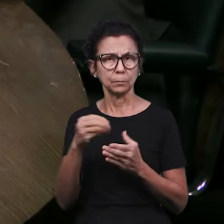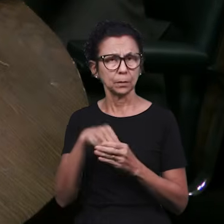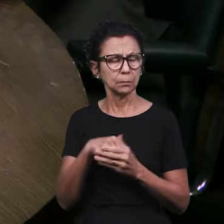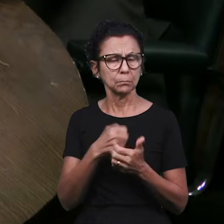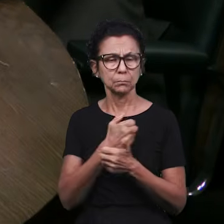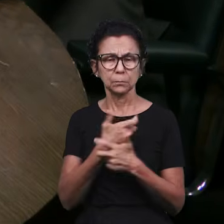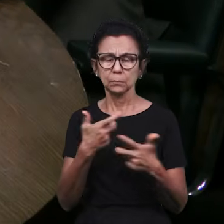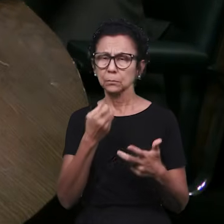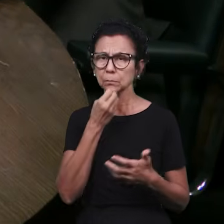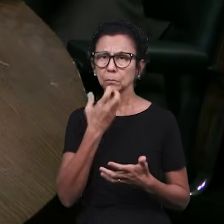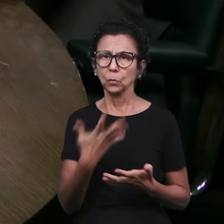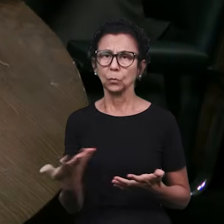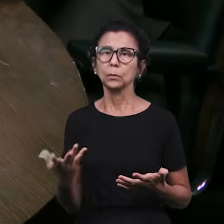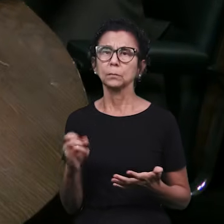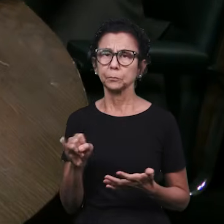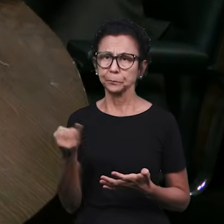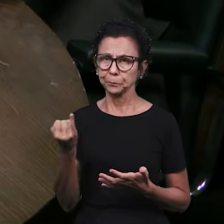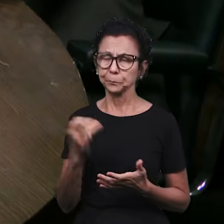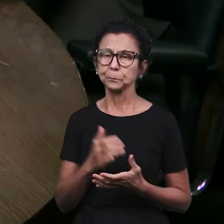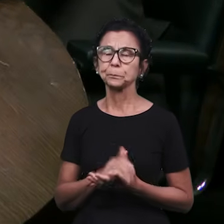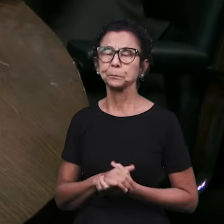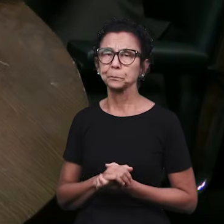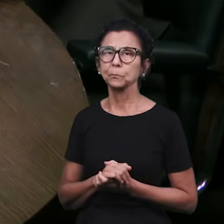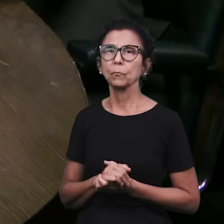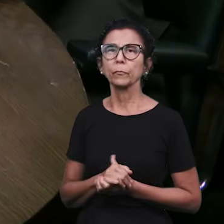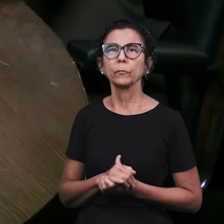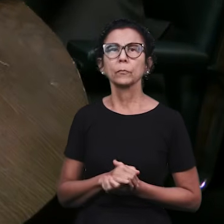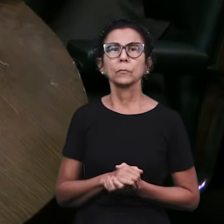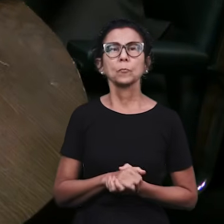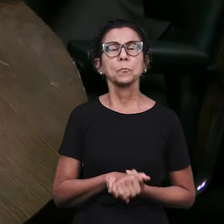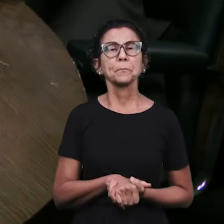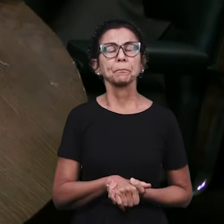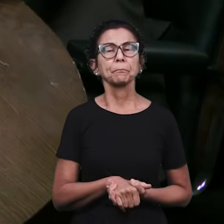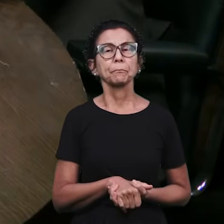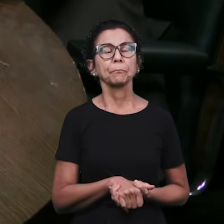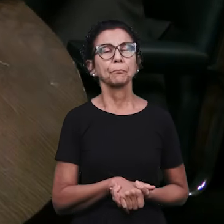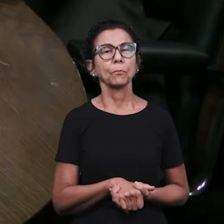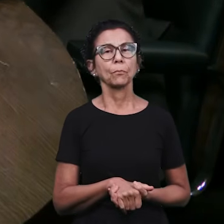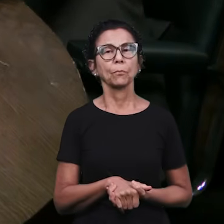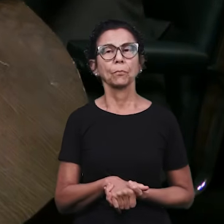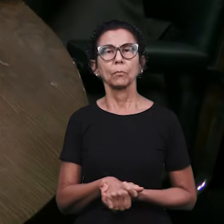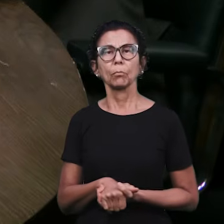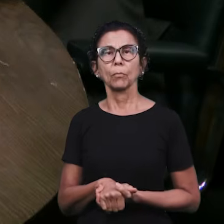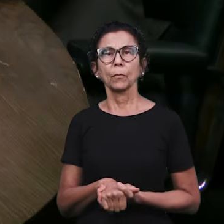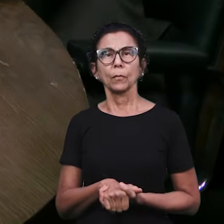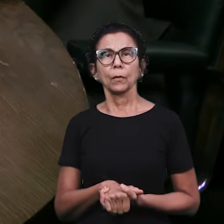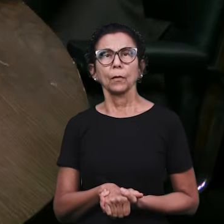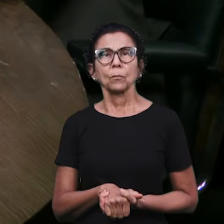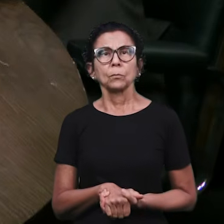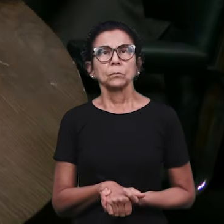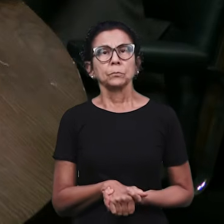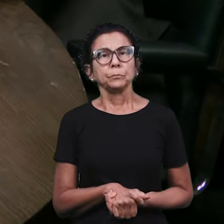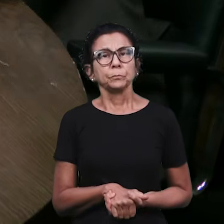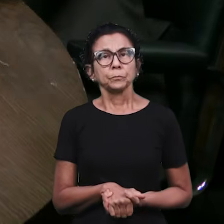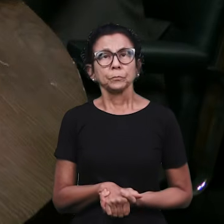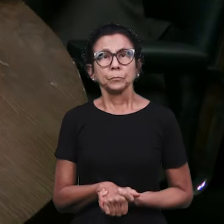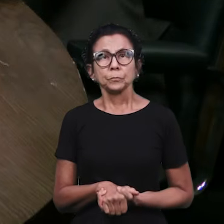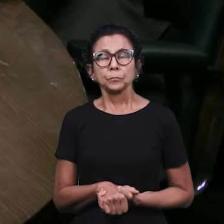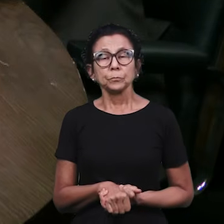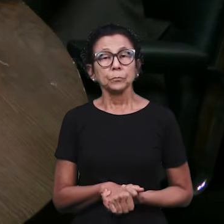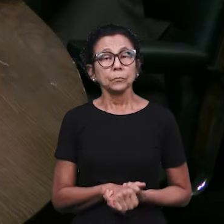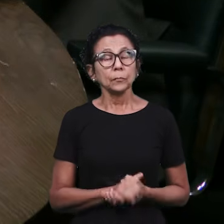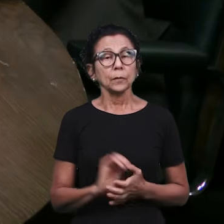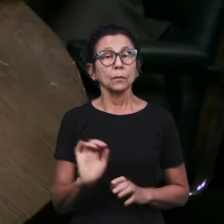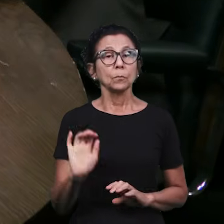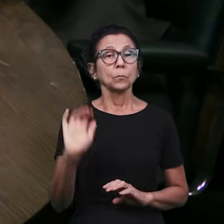palavra, né? É isso mesmo. Agora, depois nós vamos ver que, apesar disso tudo, houve um